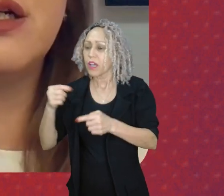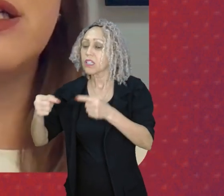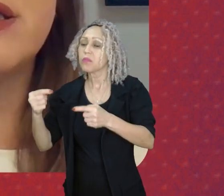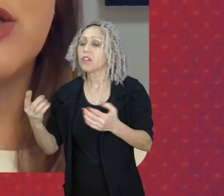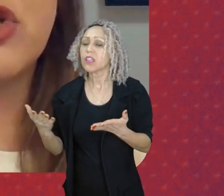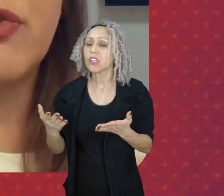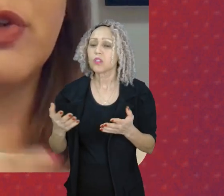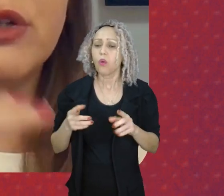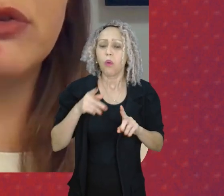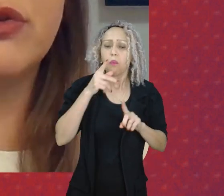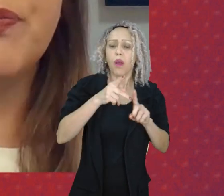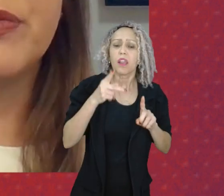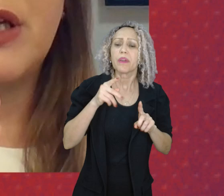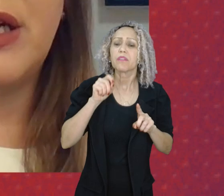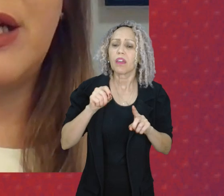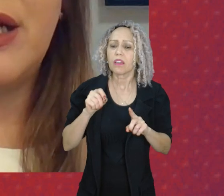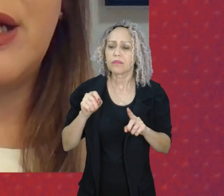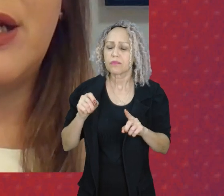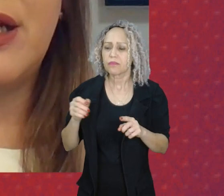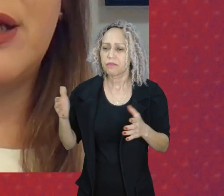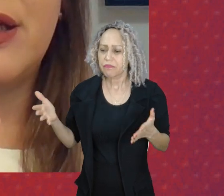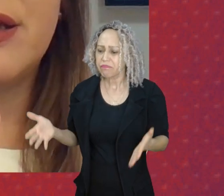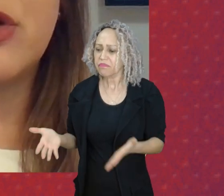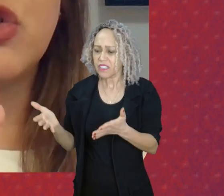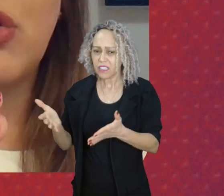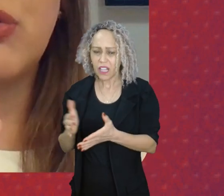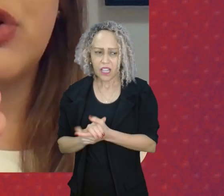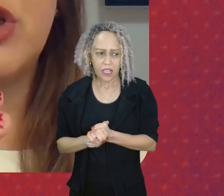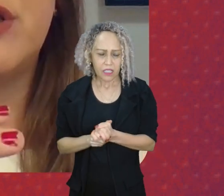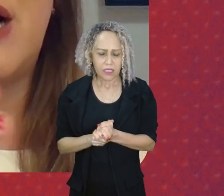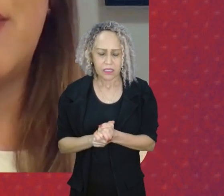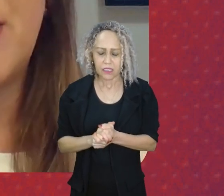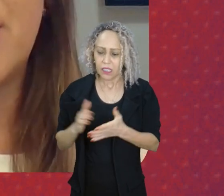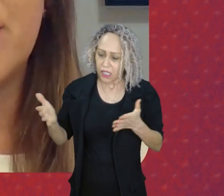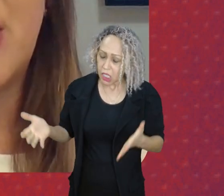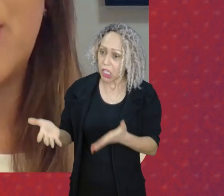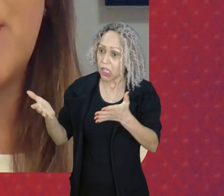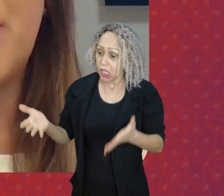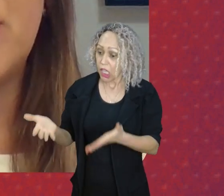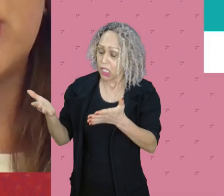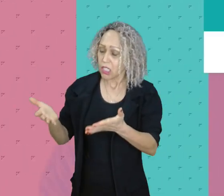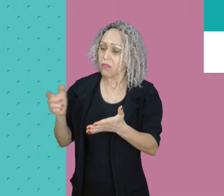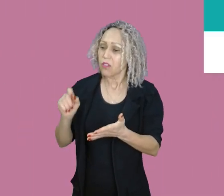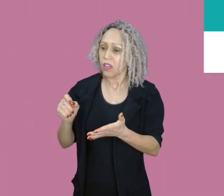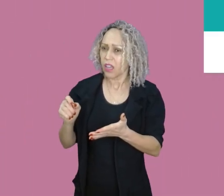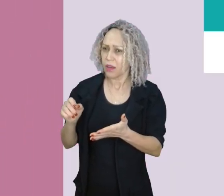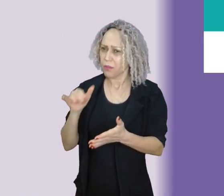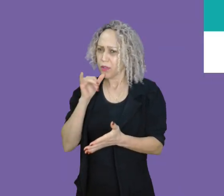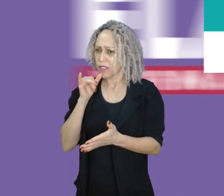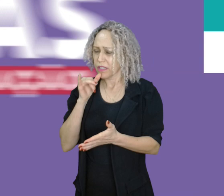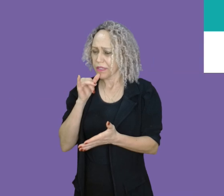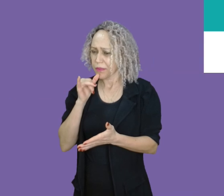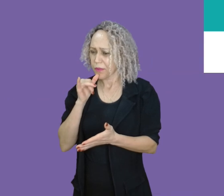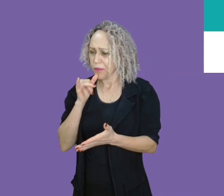acaba incentivando esse jogo de dar com uma mão e tira com a